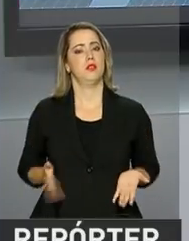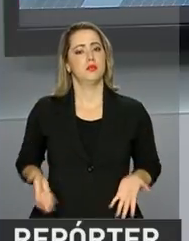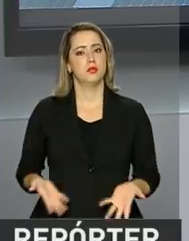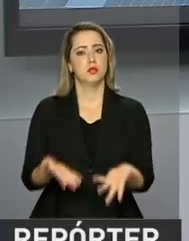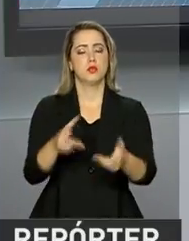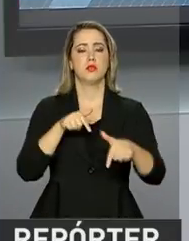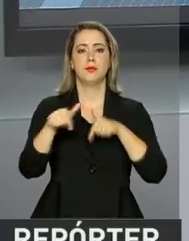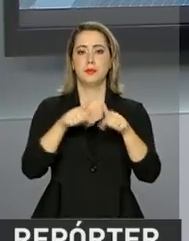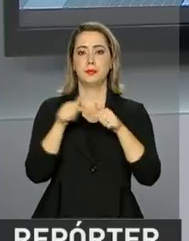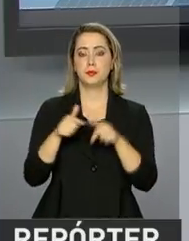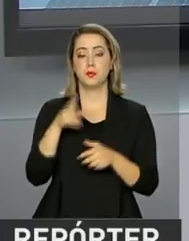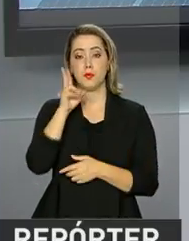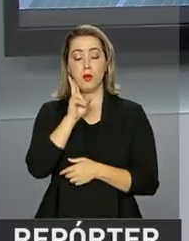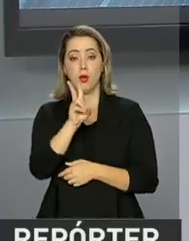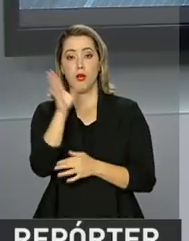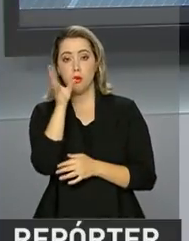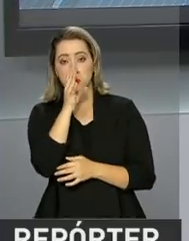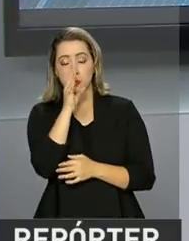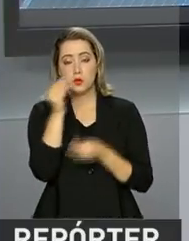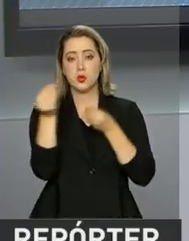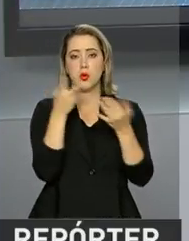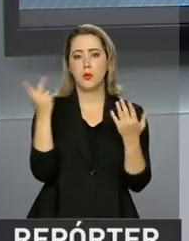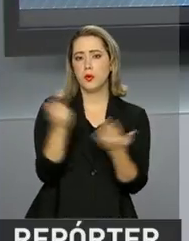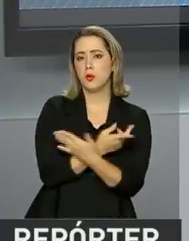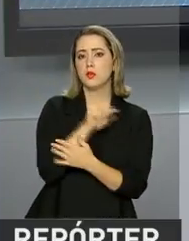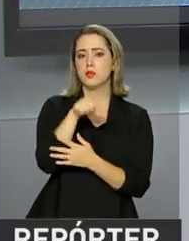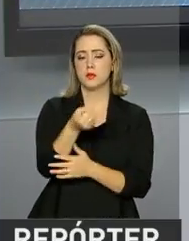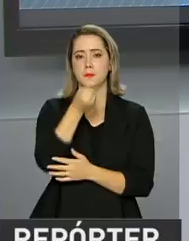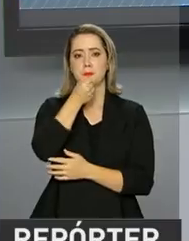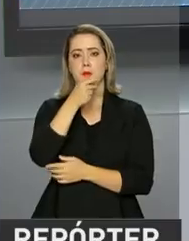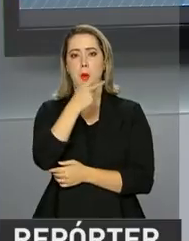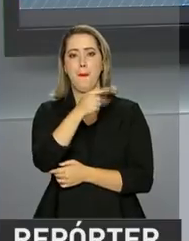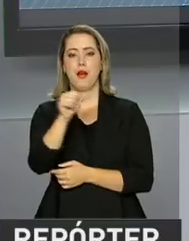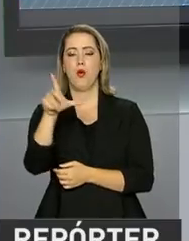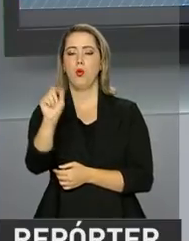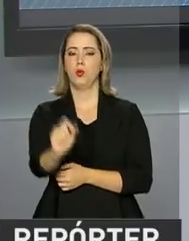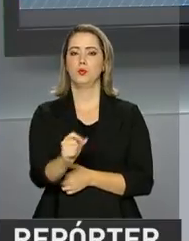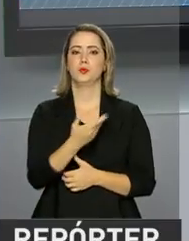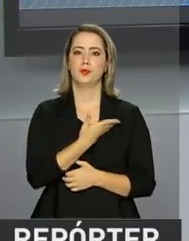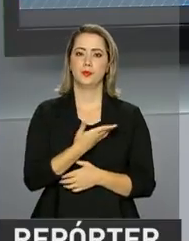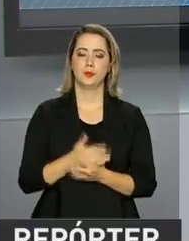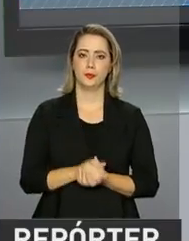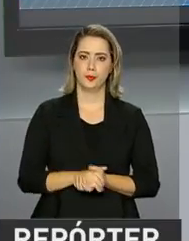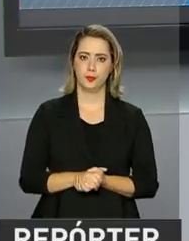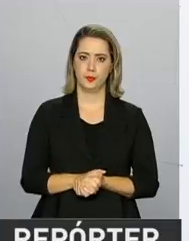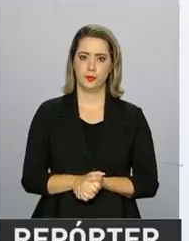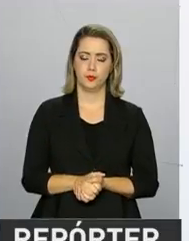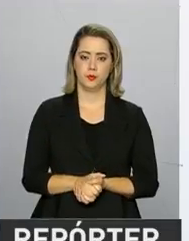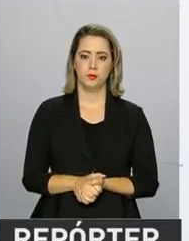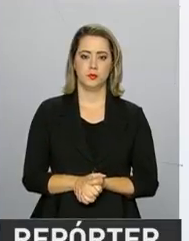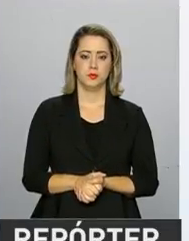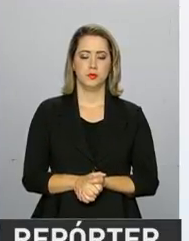empregos acompanhe como isso será feito na reportagem especial de paulo la sálvia